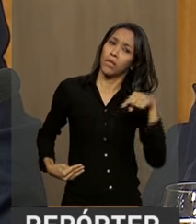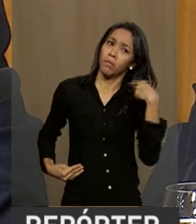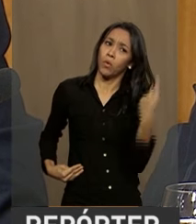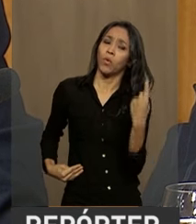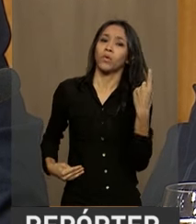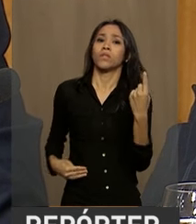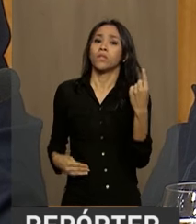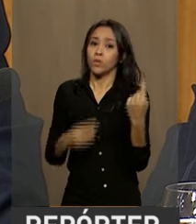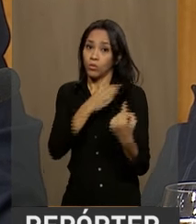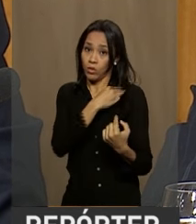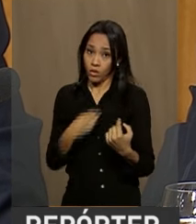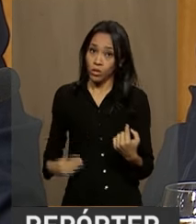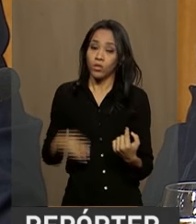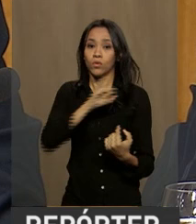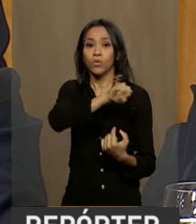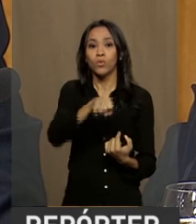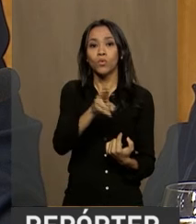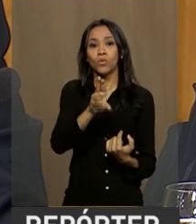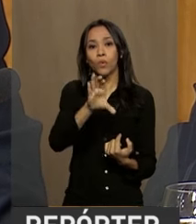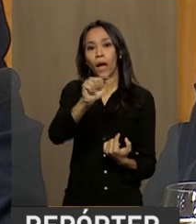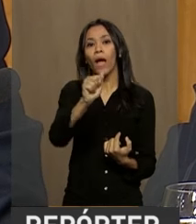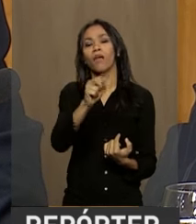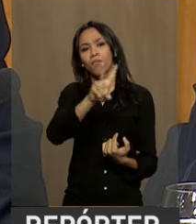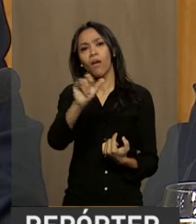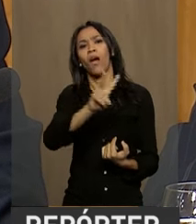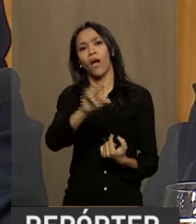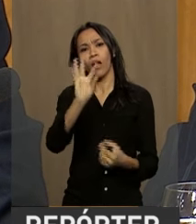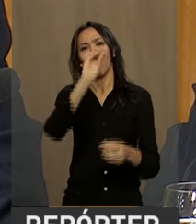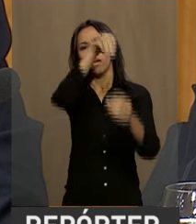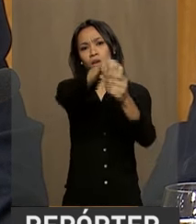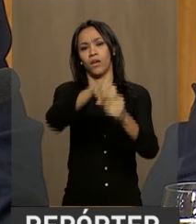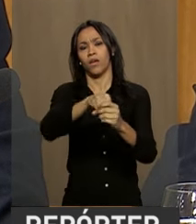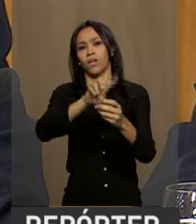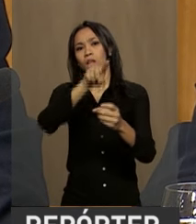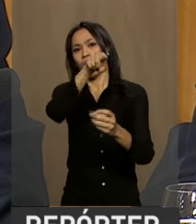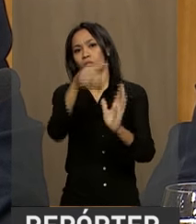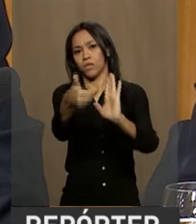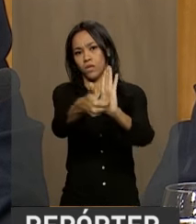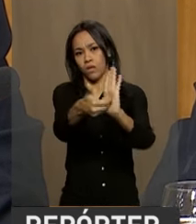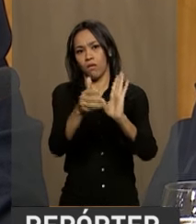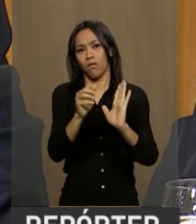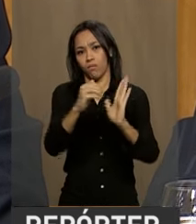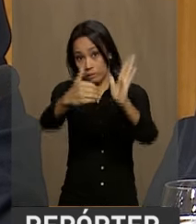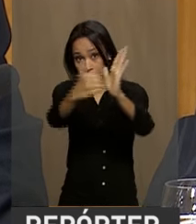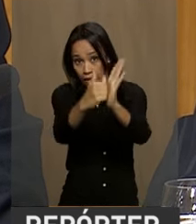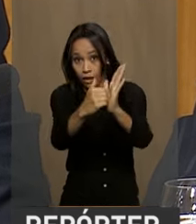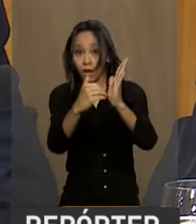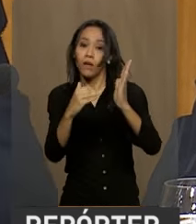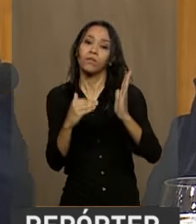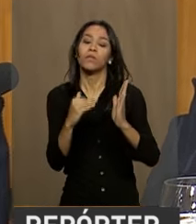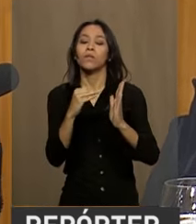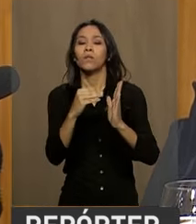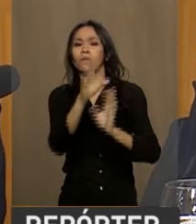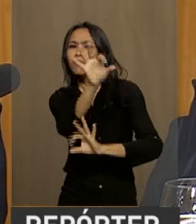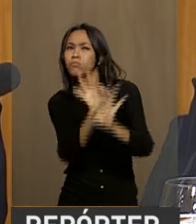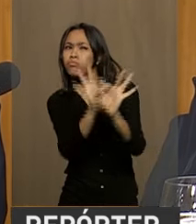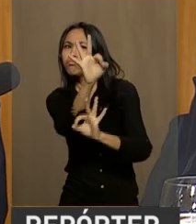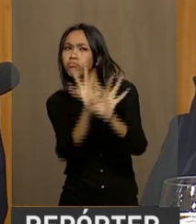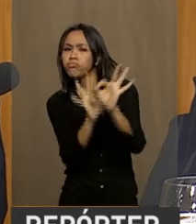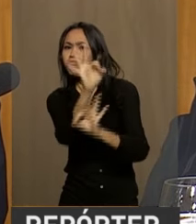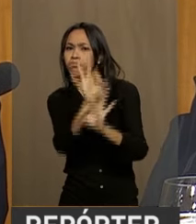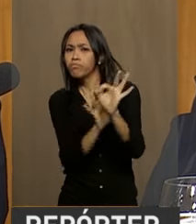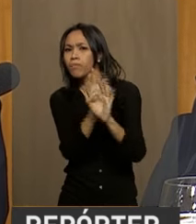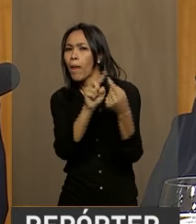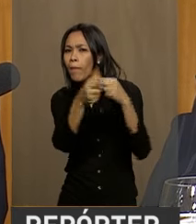no Senado, ele cumprindo aquilo que ele consagrou a ele como um dos grandes atores do